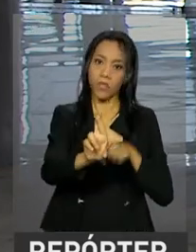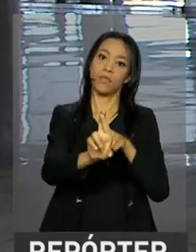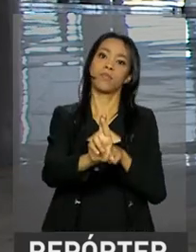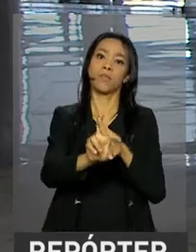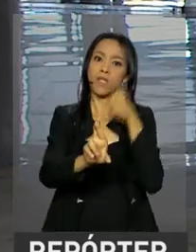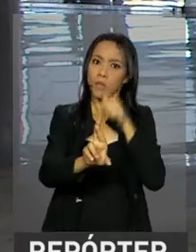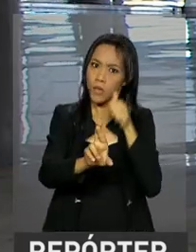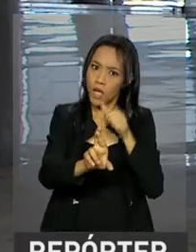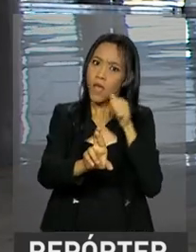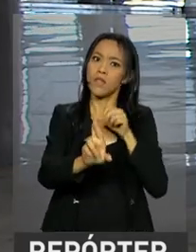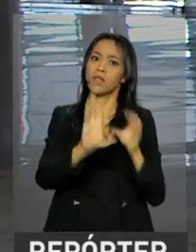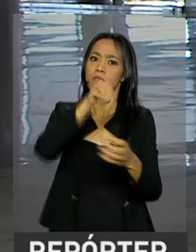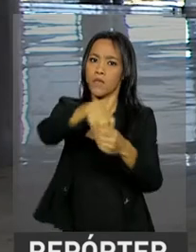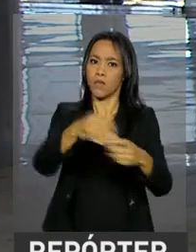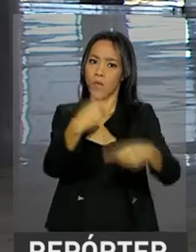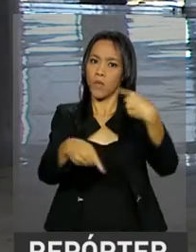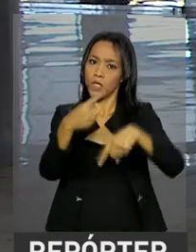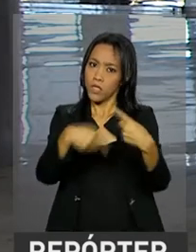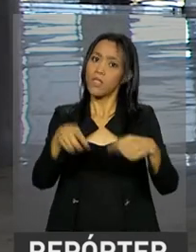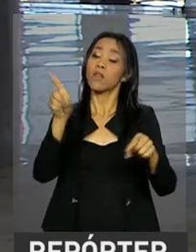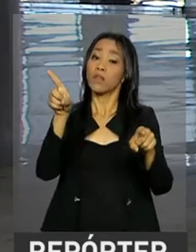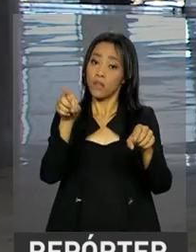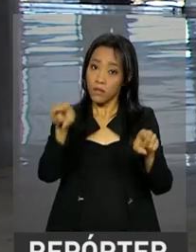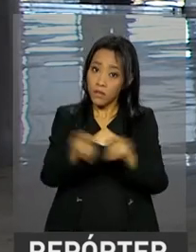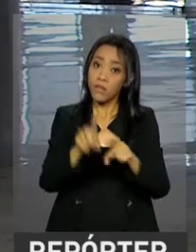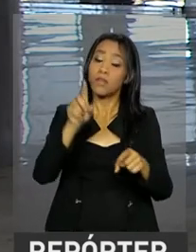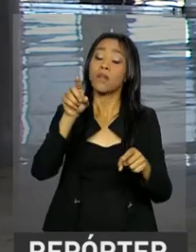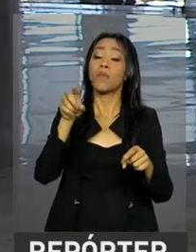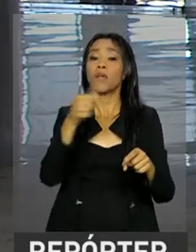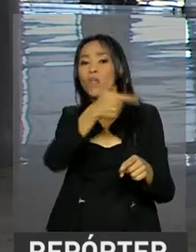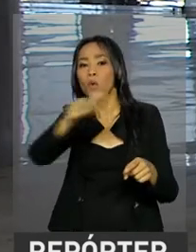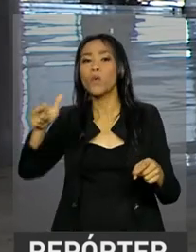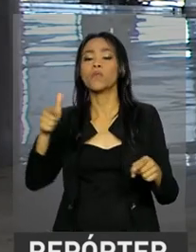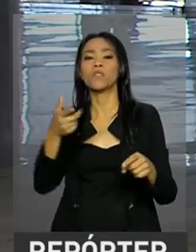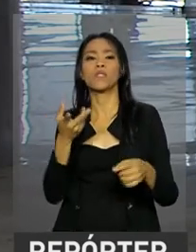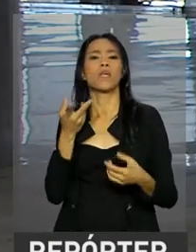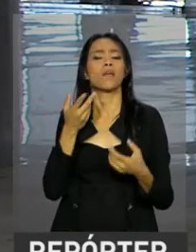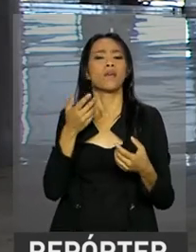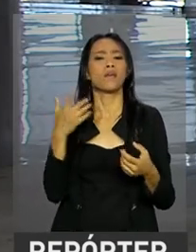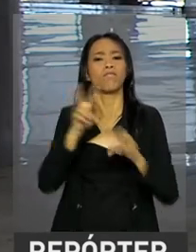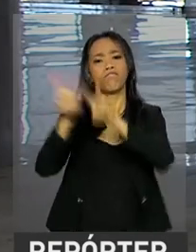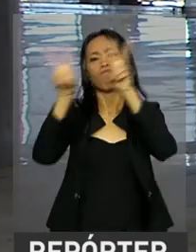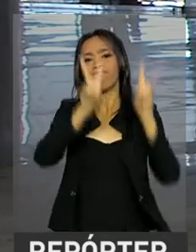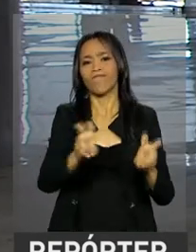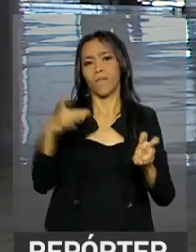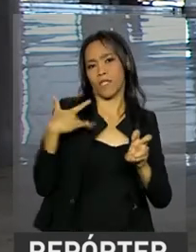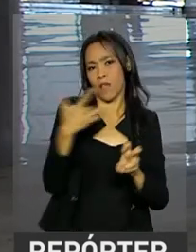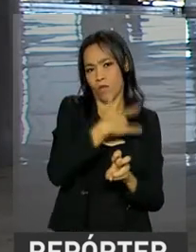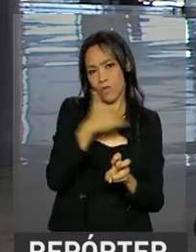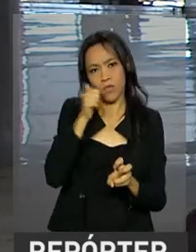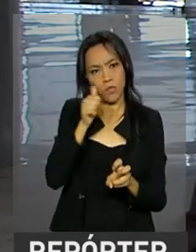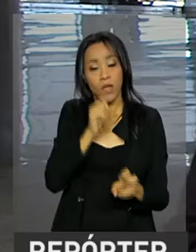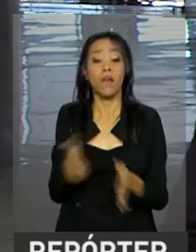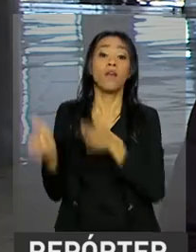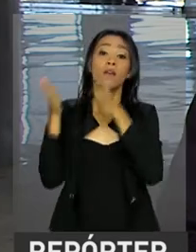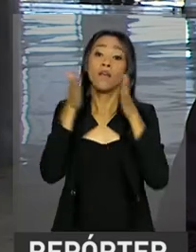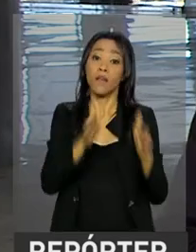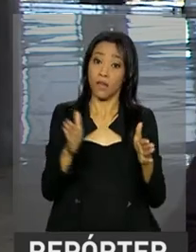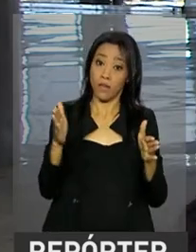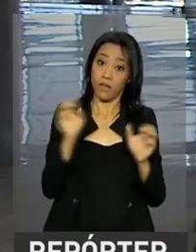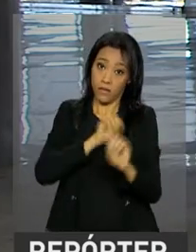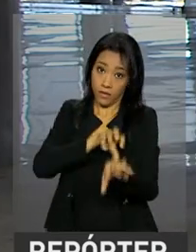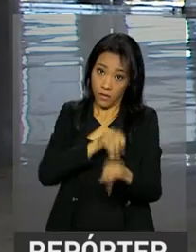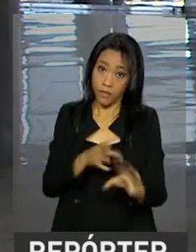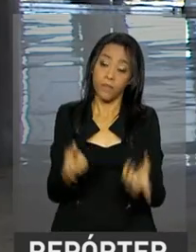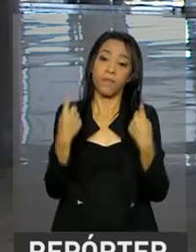representatividade das mulheres na política e no parlamento e também questões ligadas à saúde da mulher e à educação. A